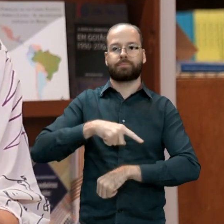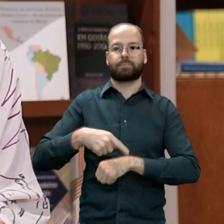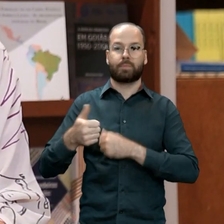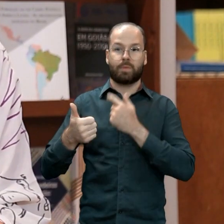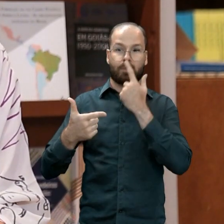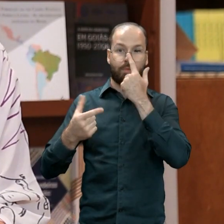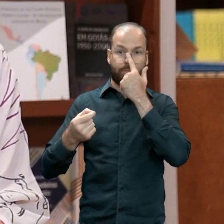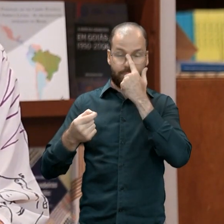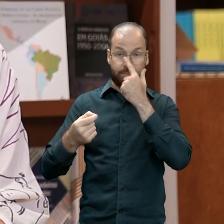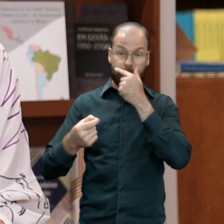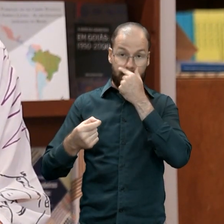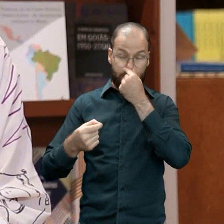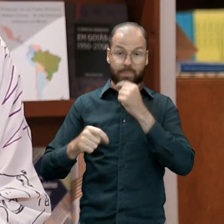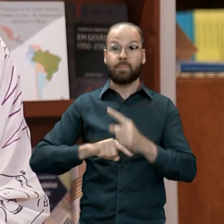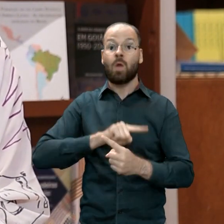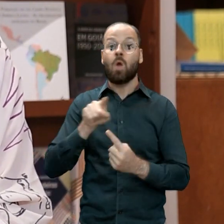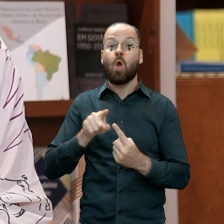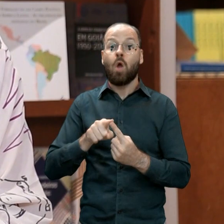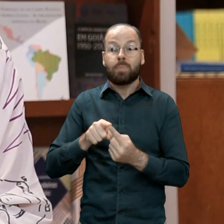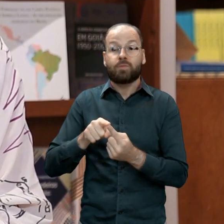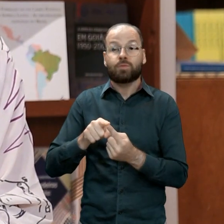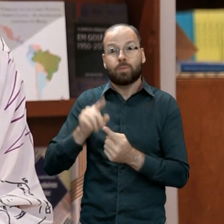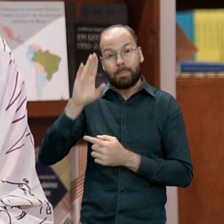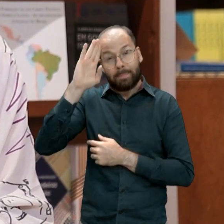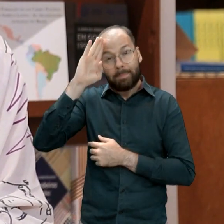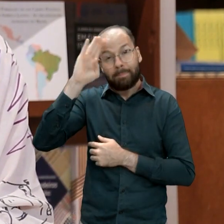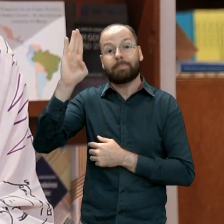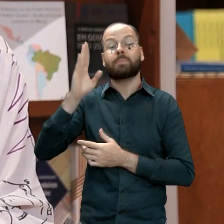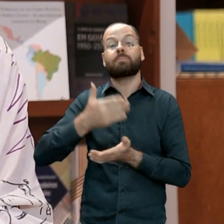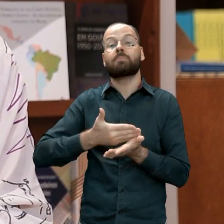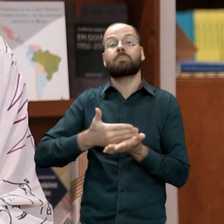O nosso objetivo inicial era